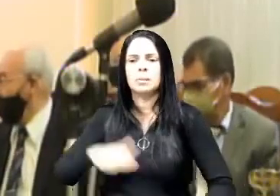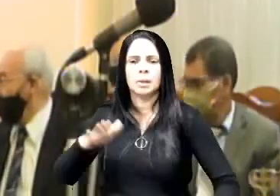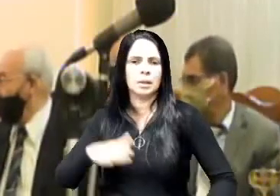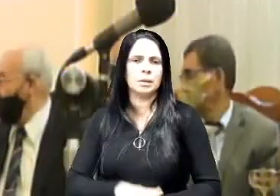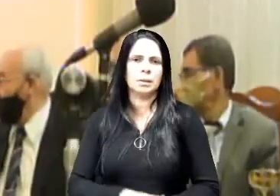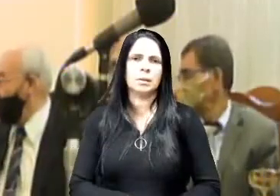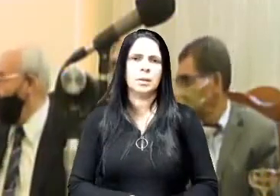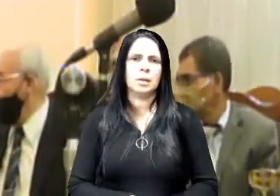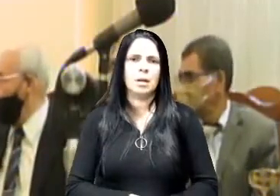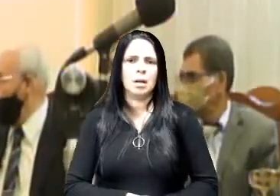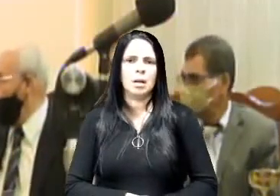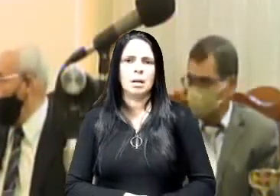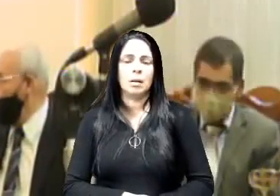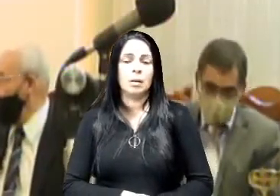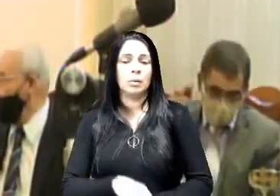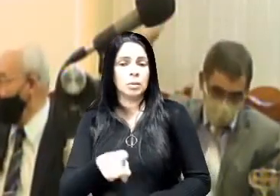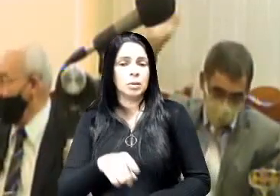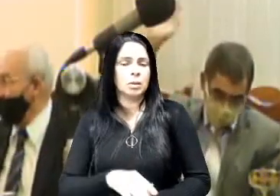é mais do que